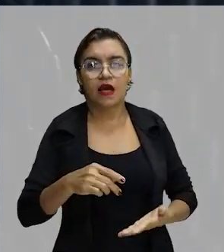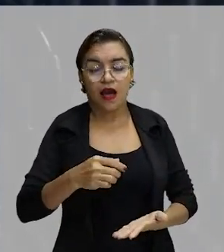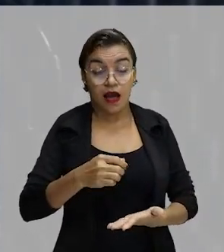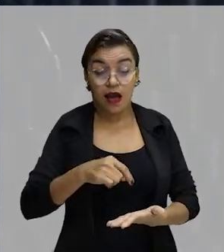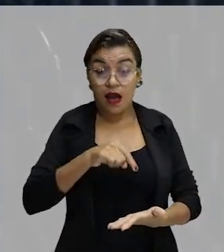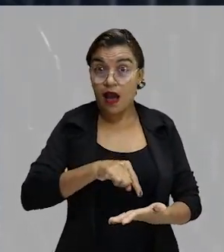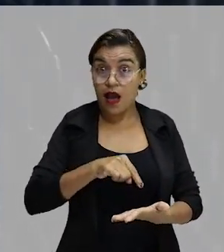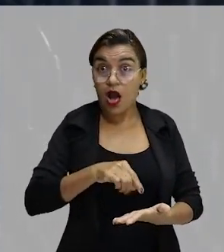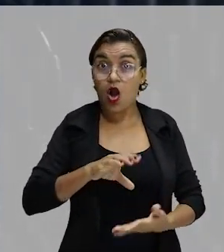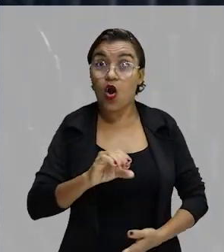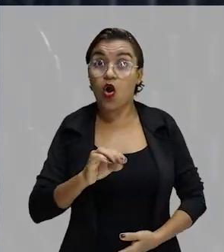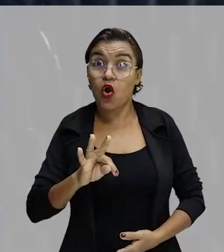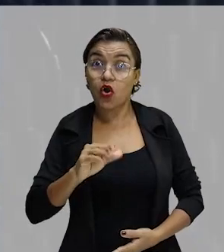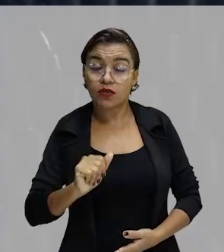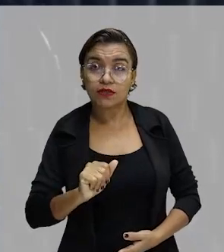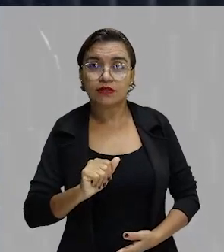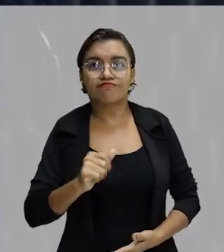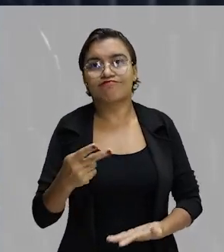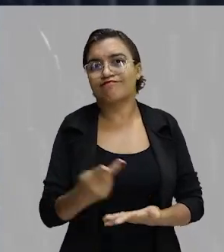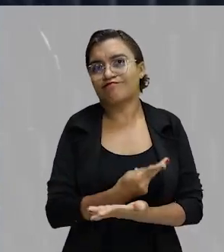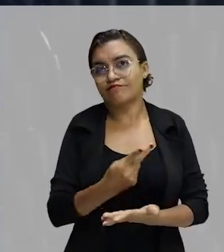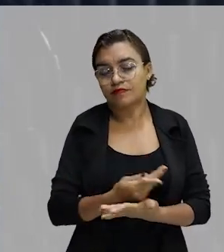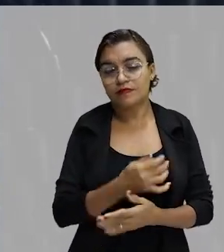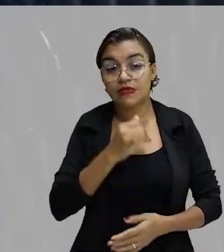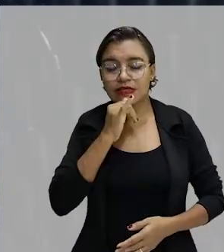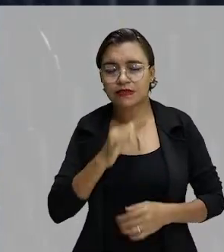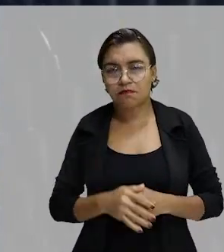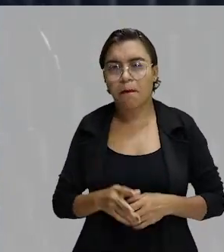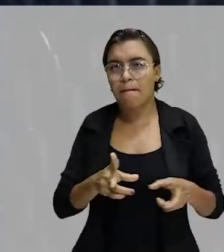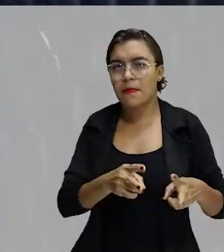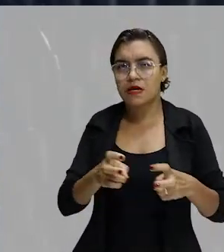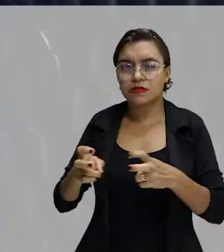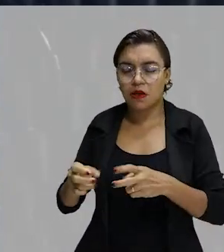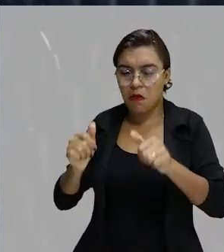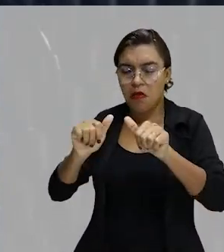incorreta, certo? Então, percebam que quando eu analiso